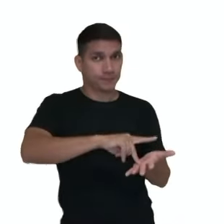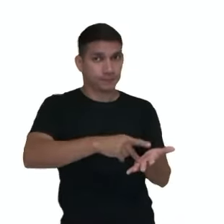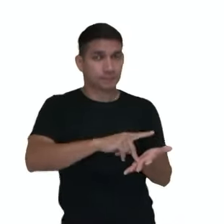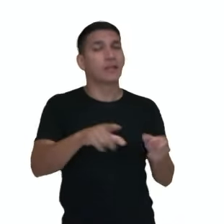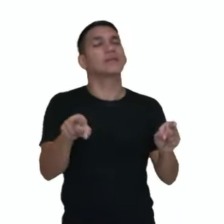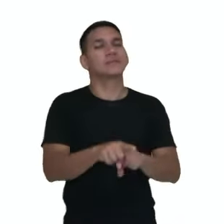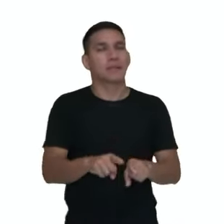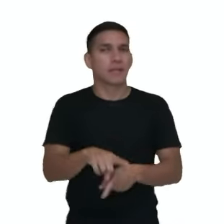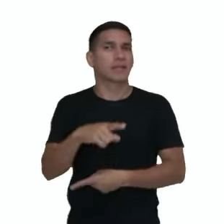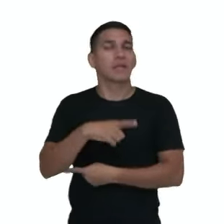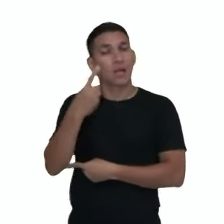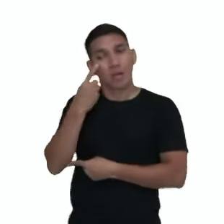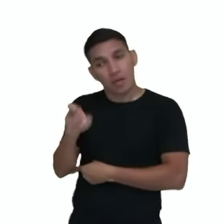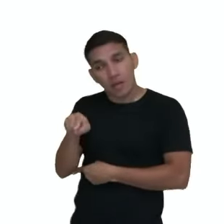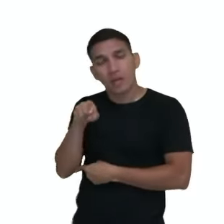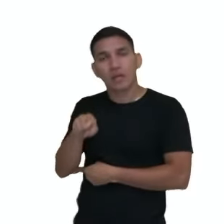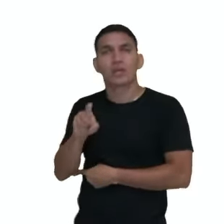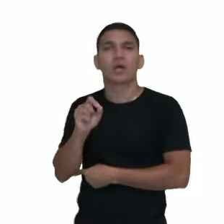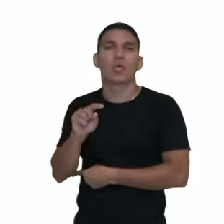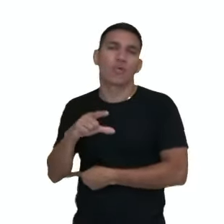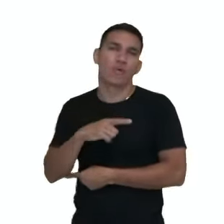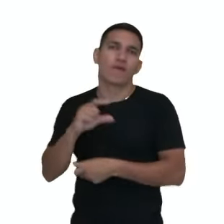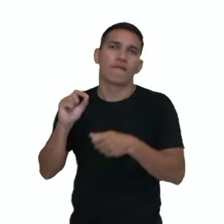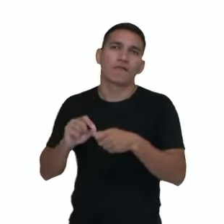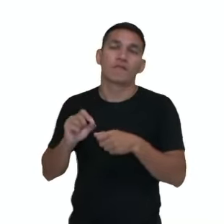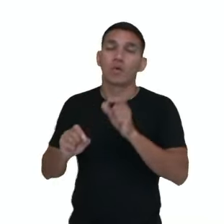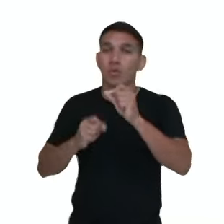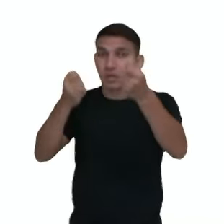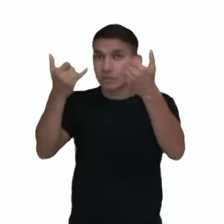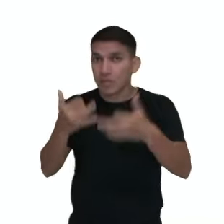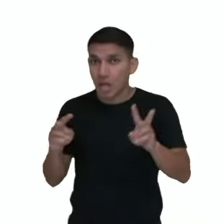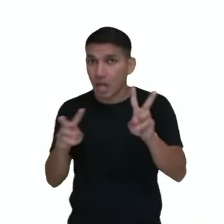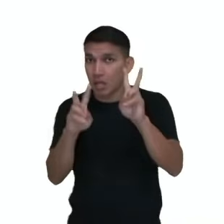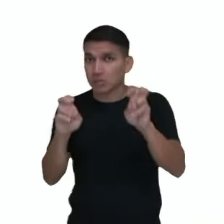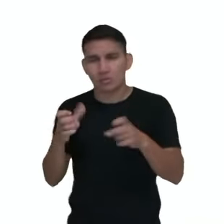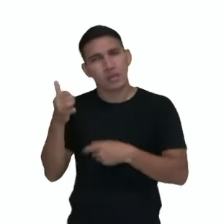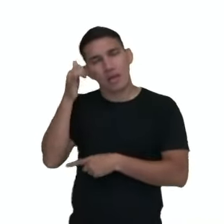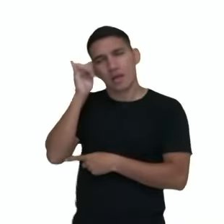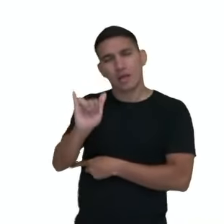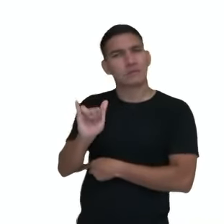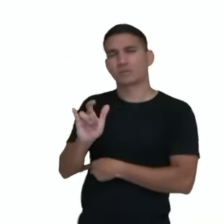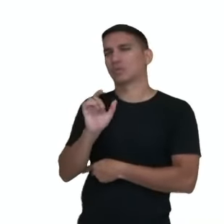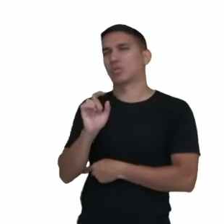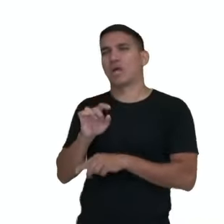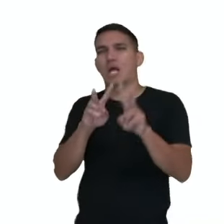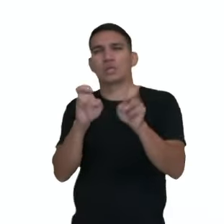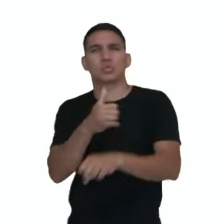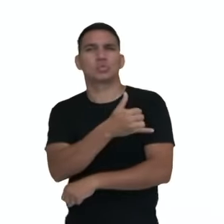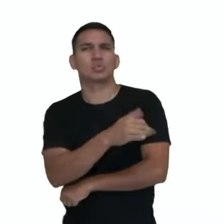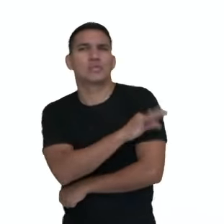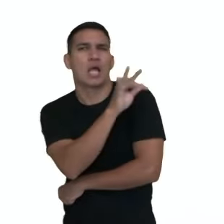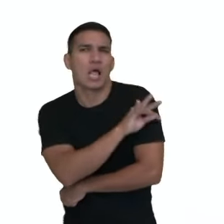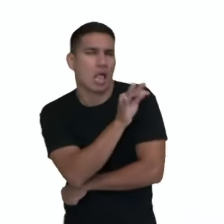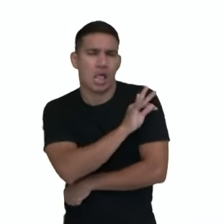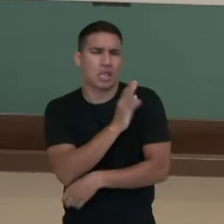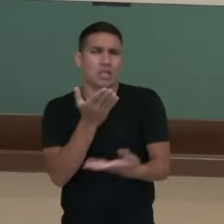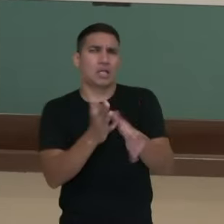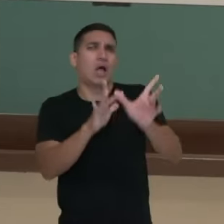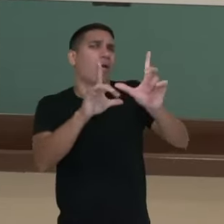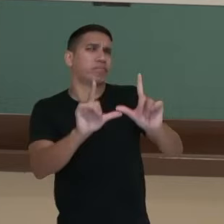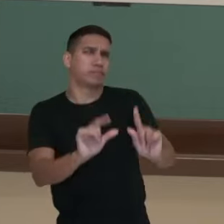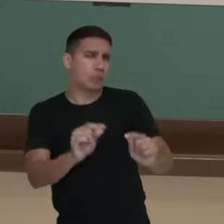tinham também a intenção de negar um pouquinho esse tecnicismo, essa técnica